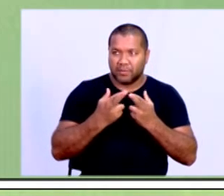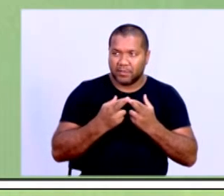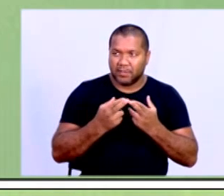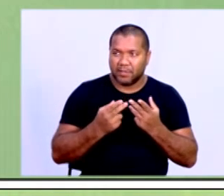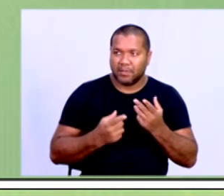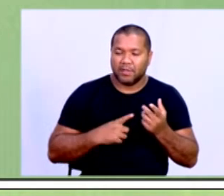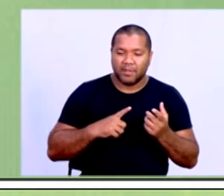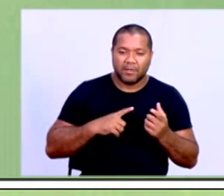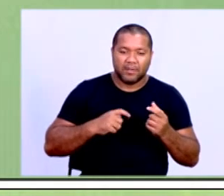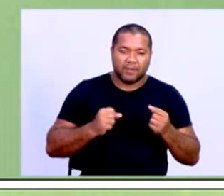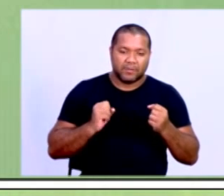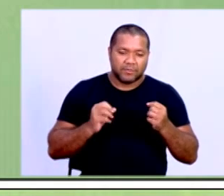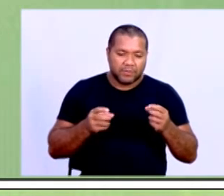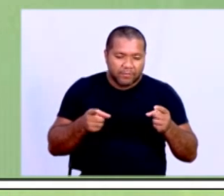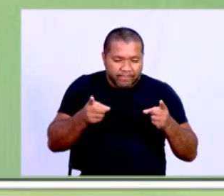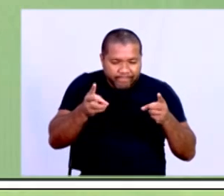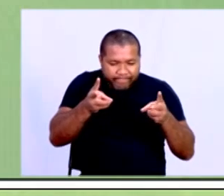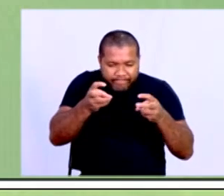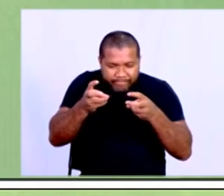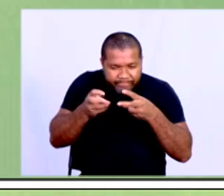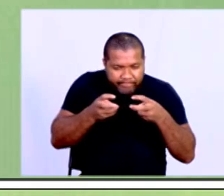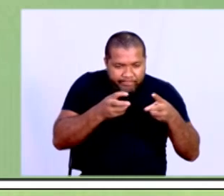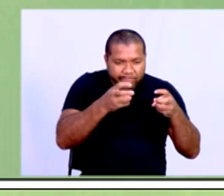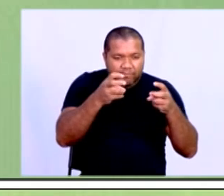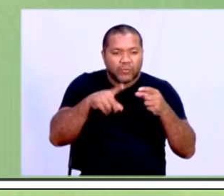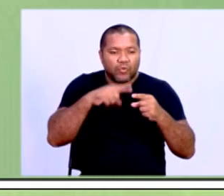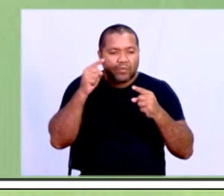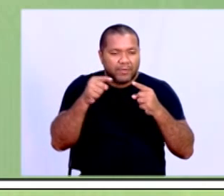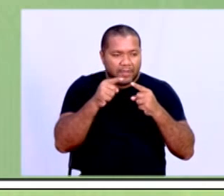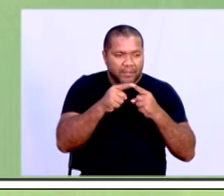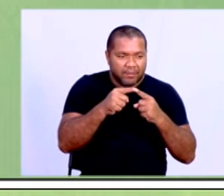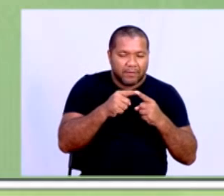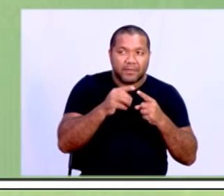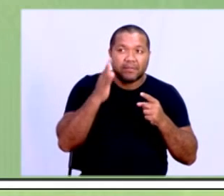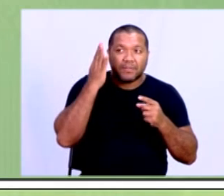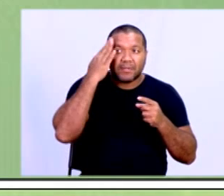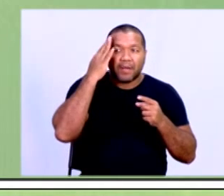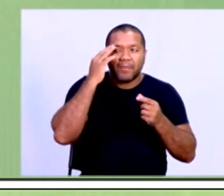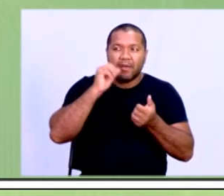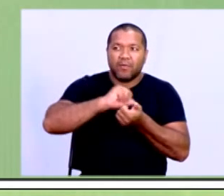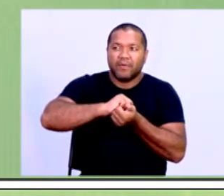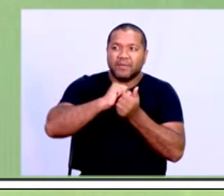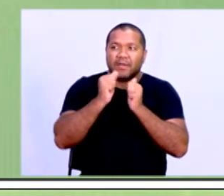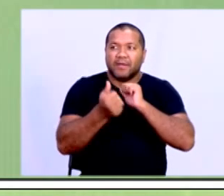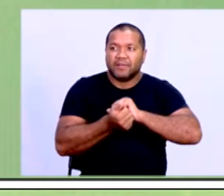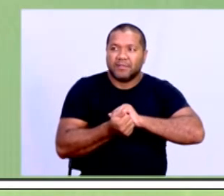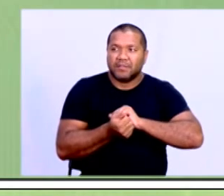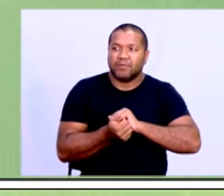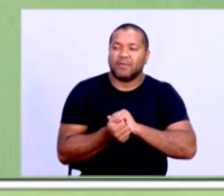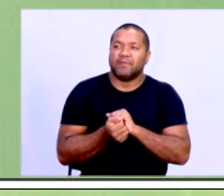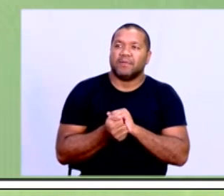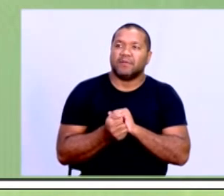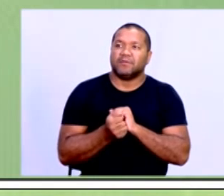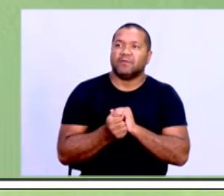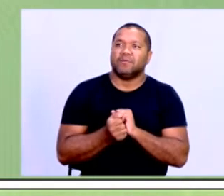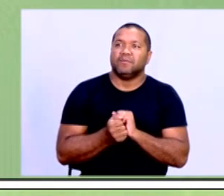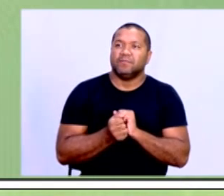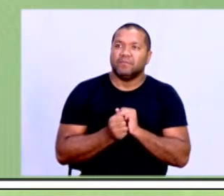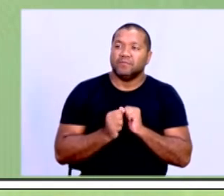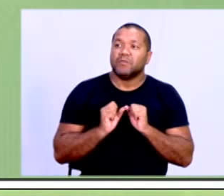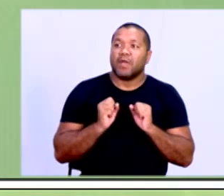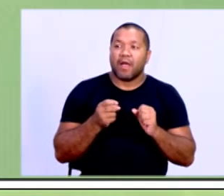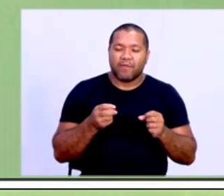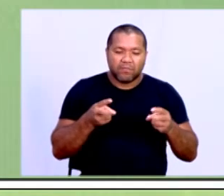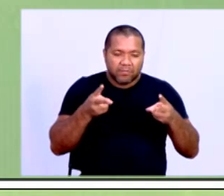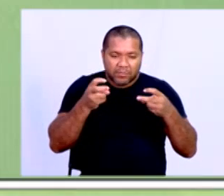o objetivo de adaptar já o produto, porque o produto já está pronto, então eles vão ver se tem alguma coisa